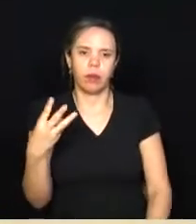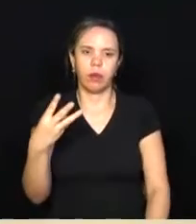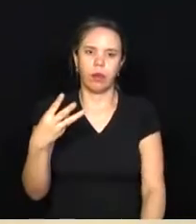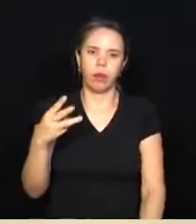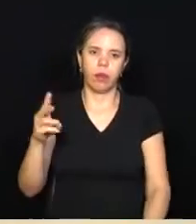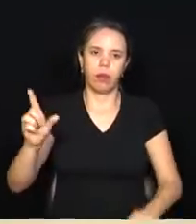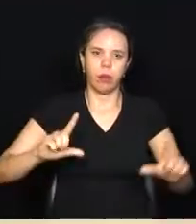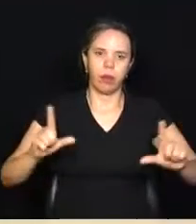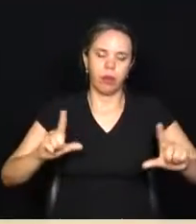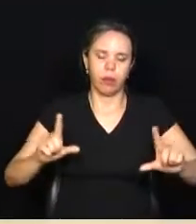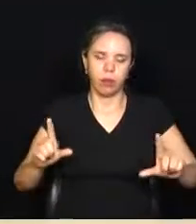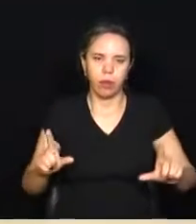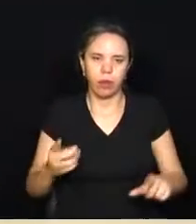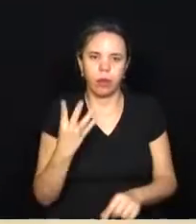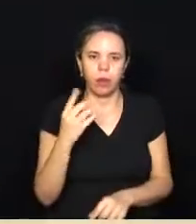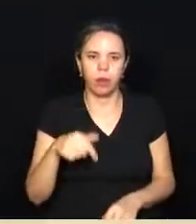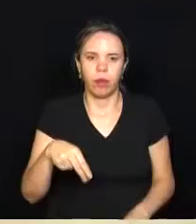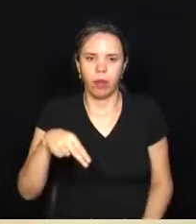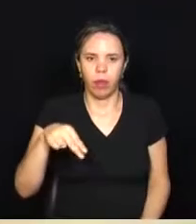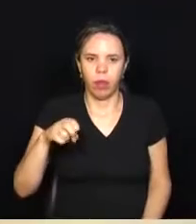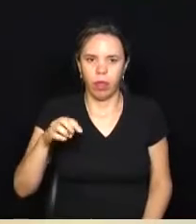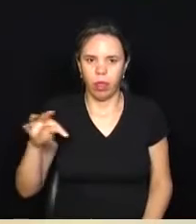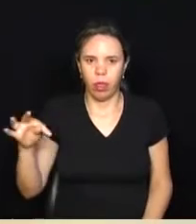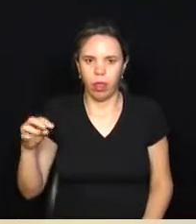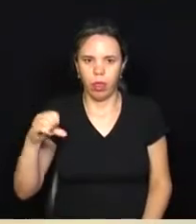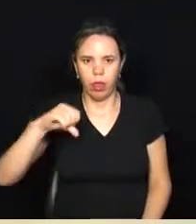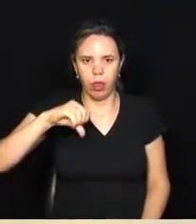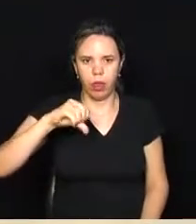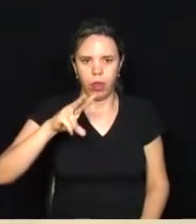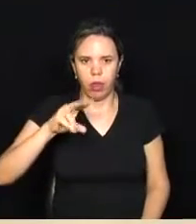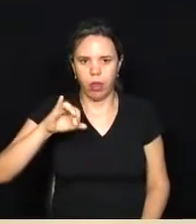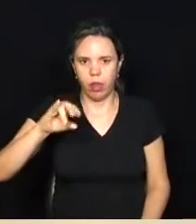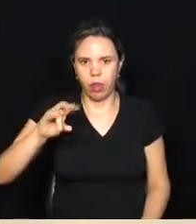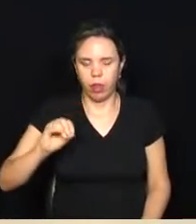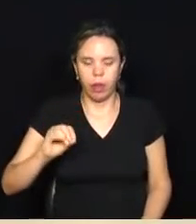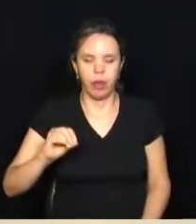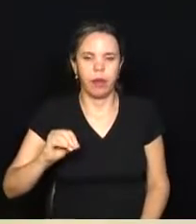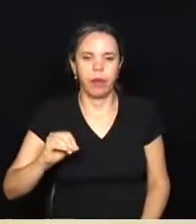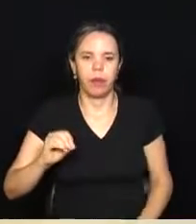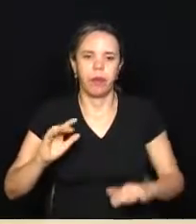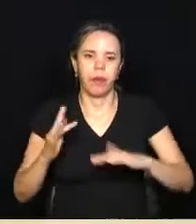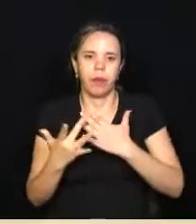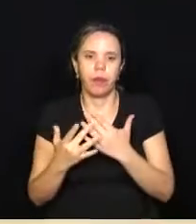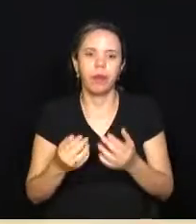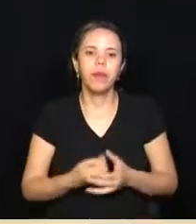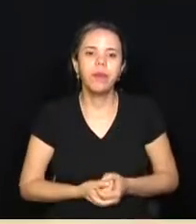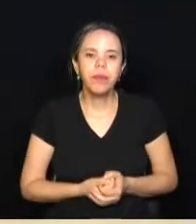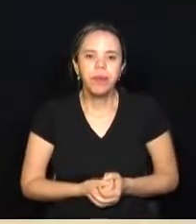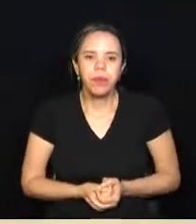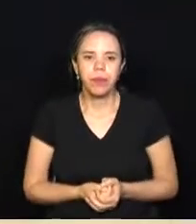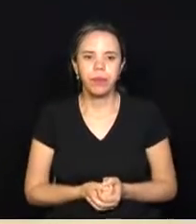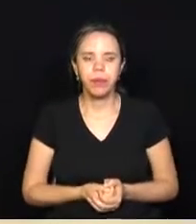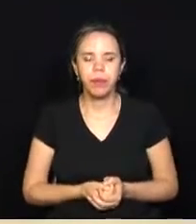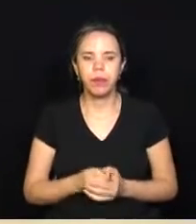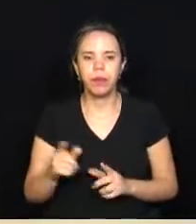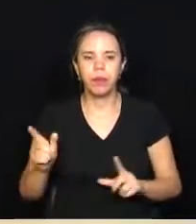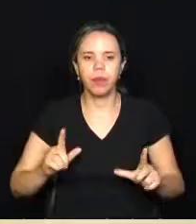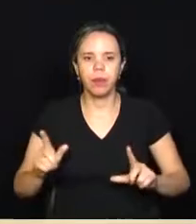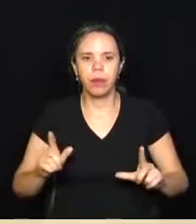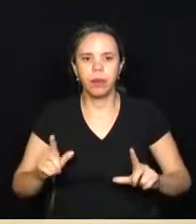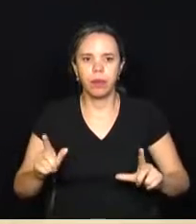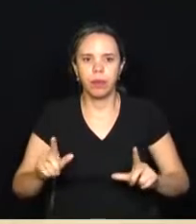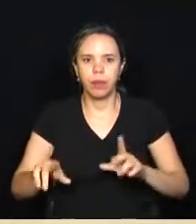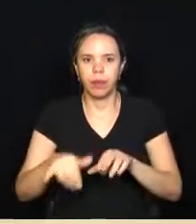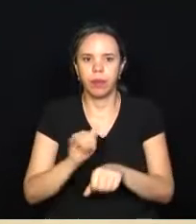TV Digital, 4 da NET e 9 da Vivo Fibra, além das nossas redes sociais e da página da TV Câmara Campinas